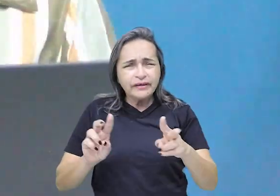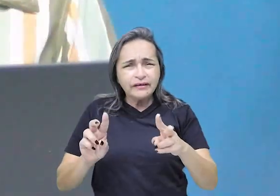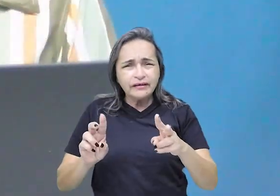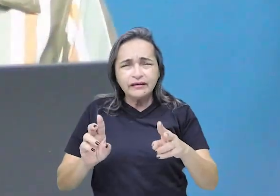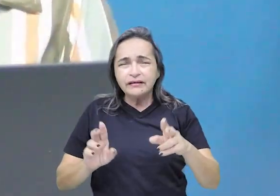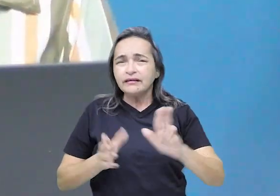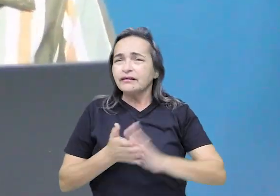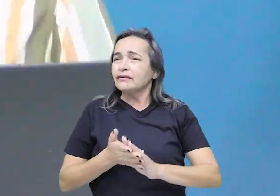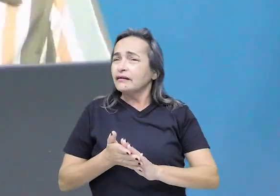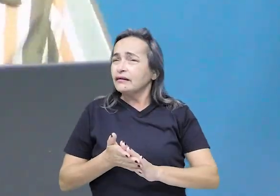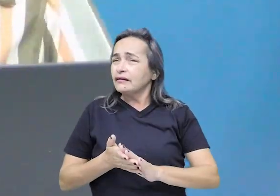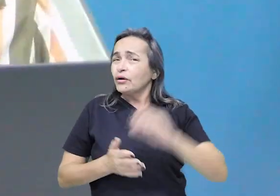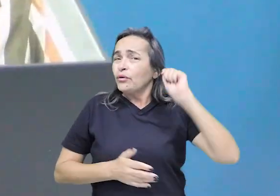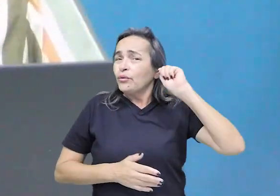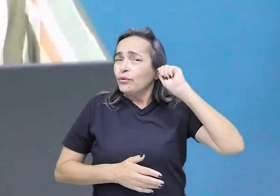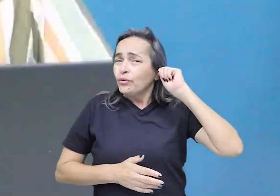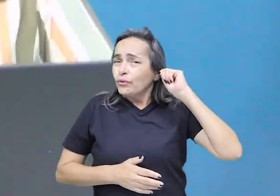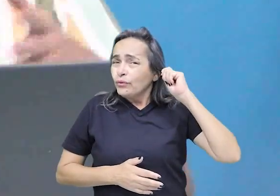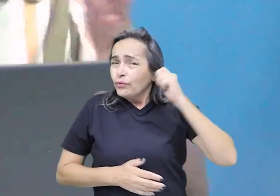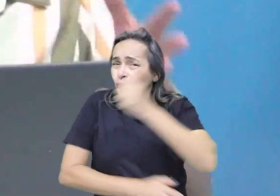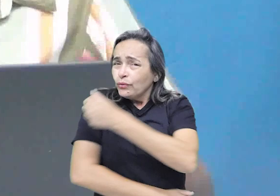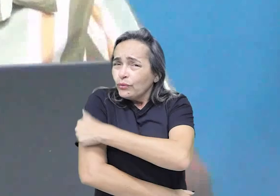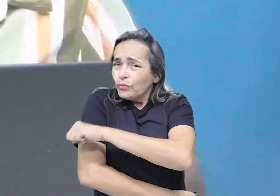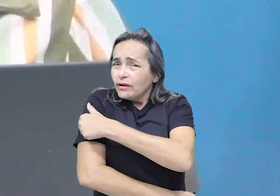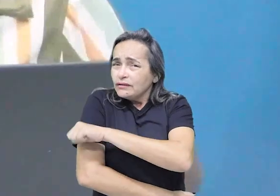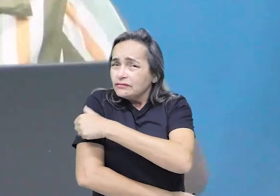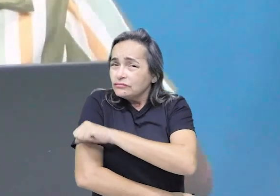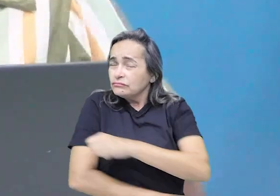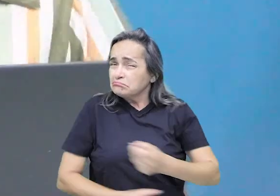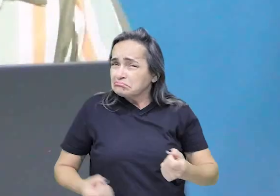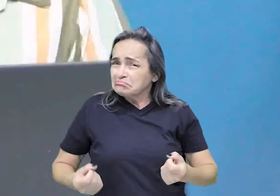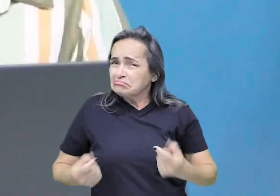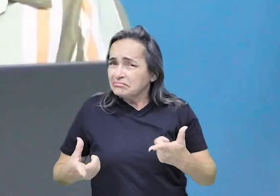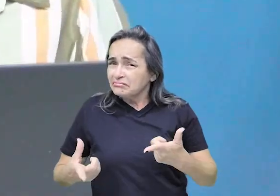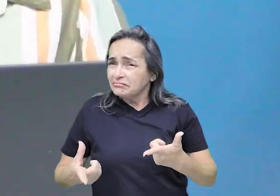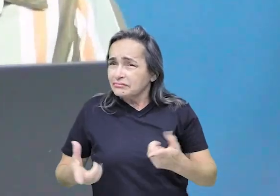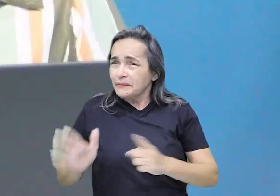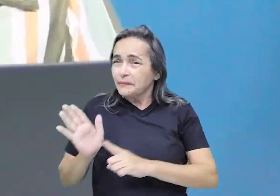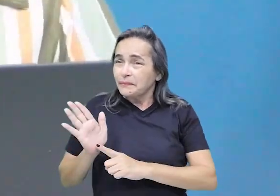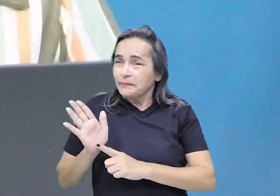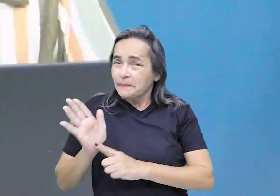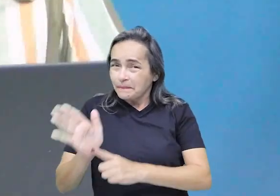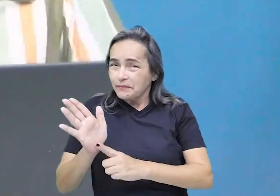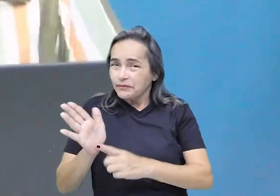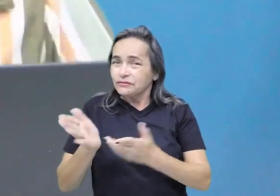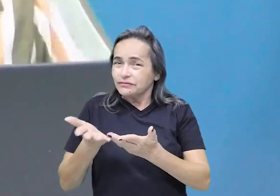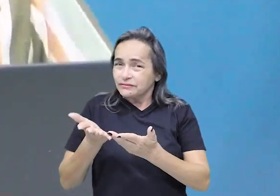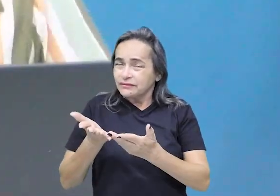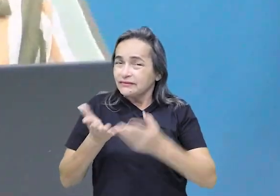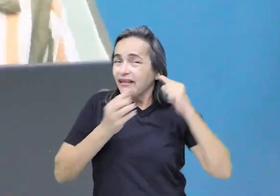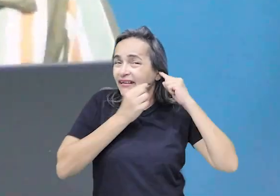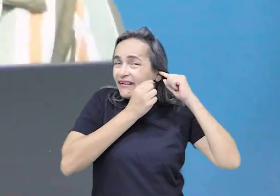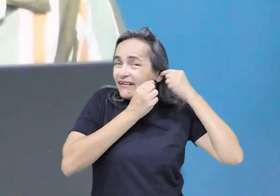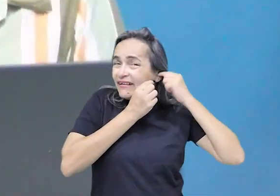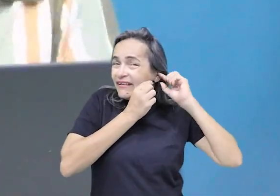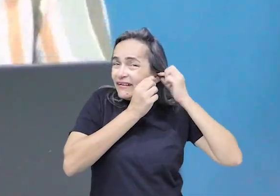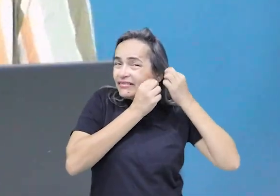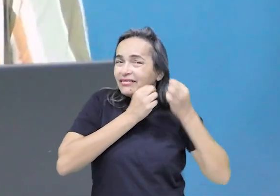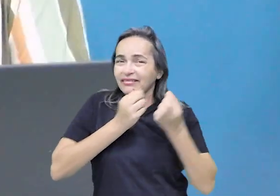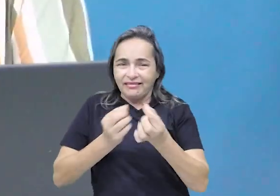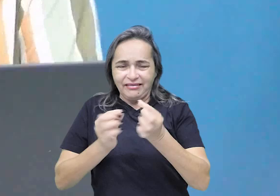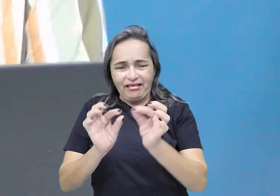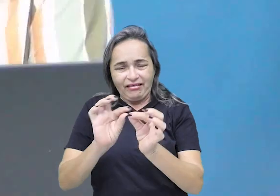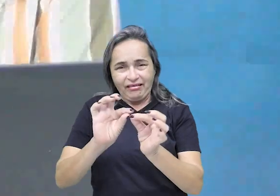o aluno impressionado e mostrando para os colegas a rolha de cera que ele